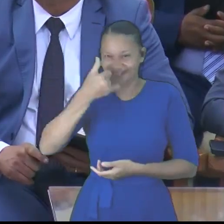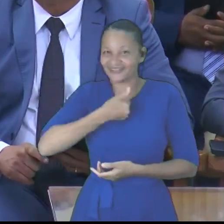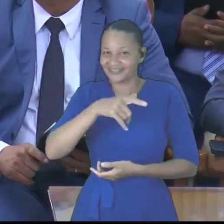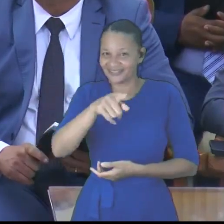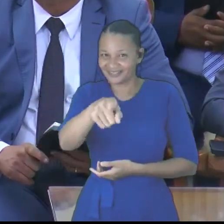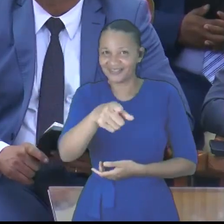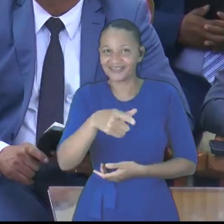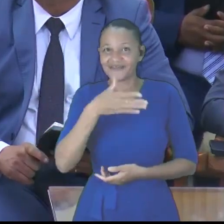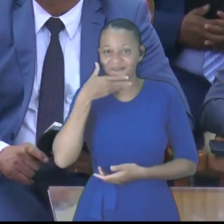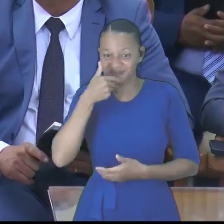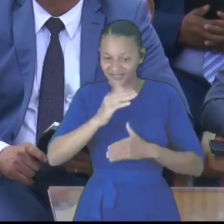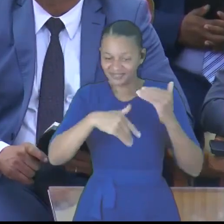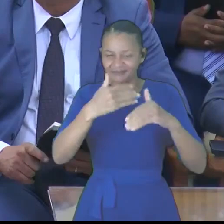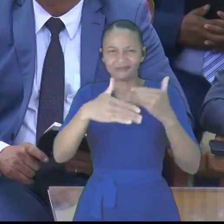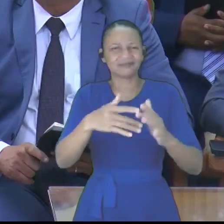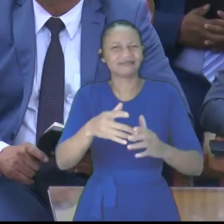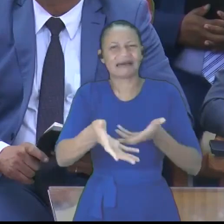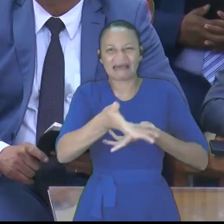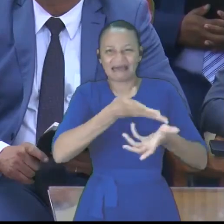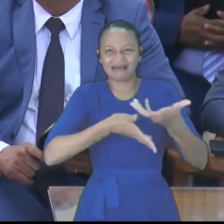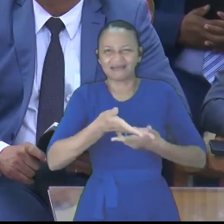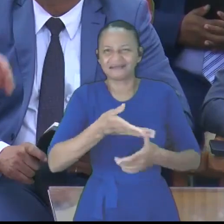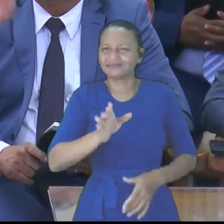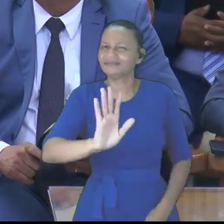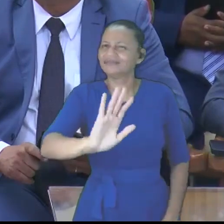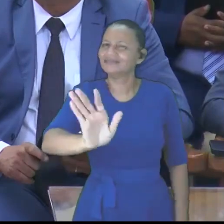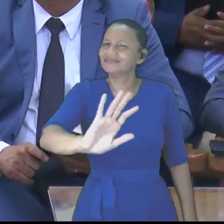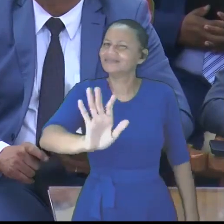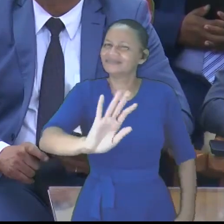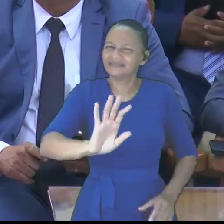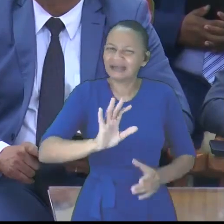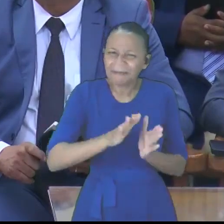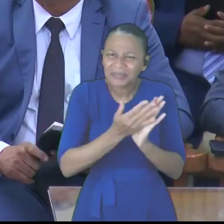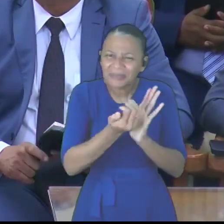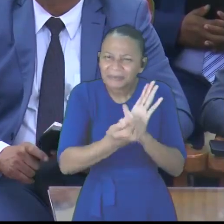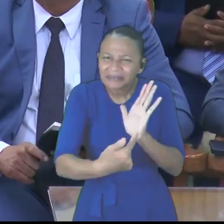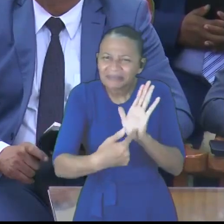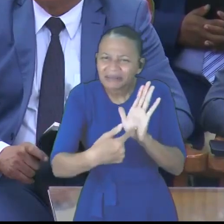que é para você melhorar de vida. Irmão, não foi isso que os apóstolos apresentaram.